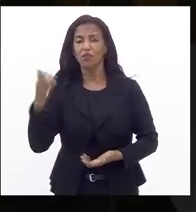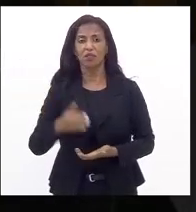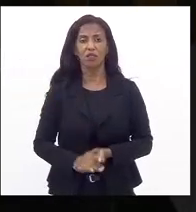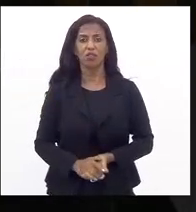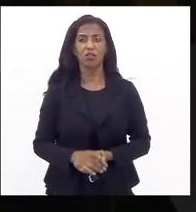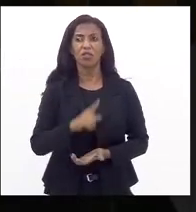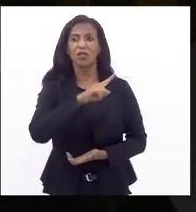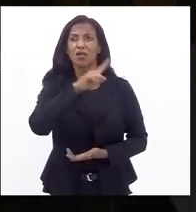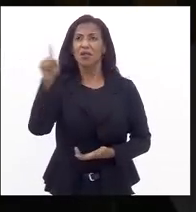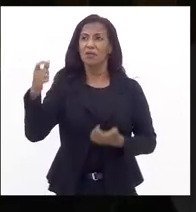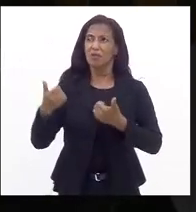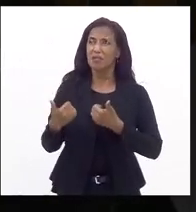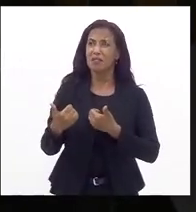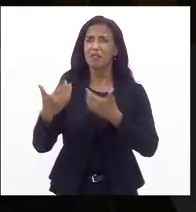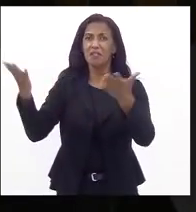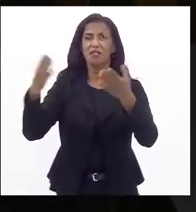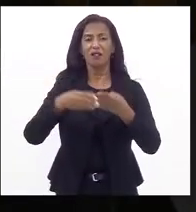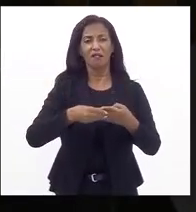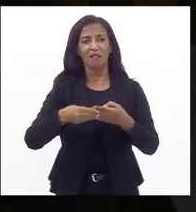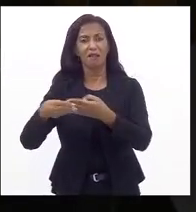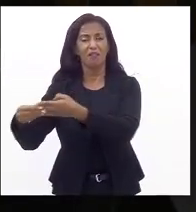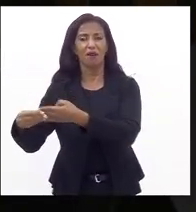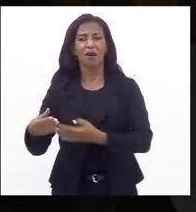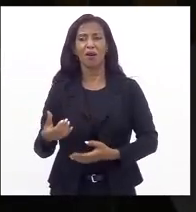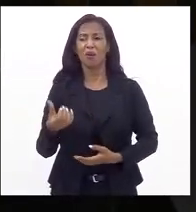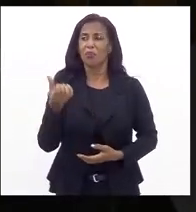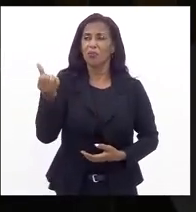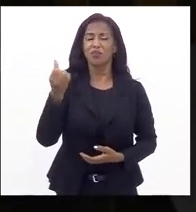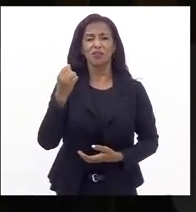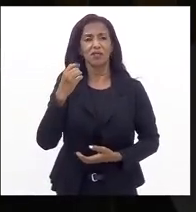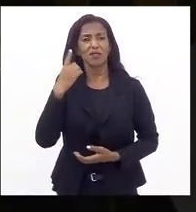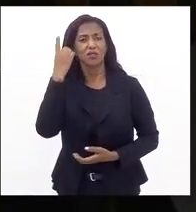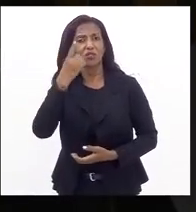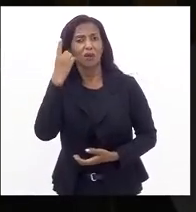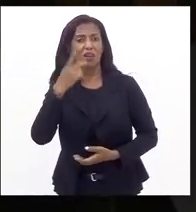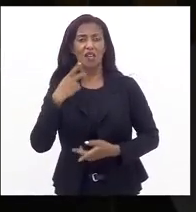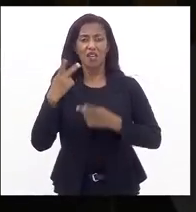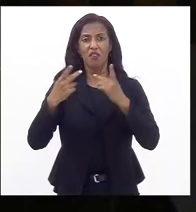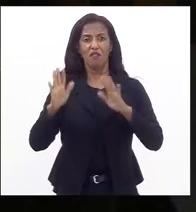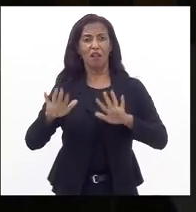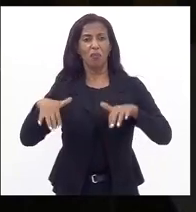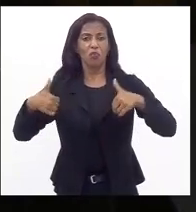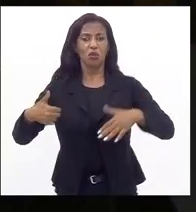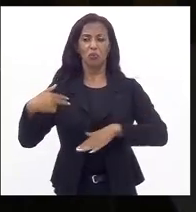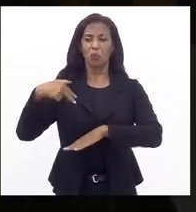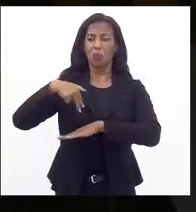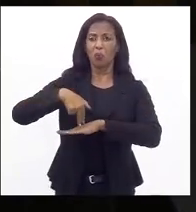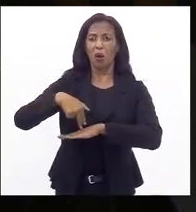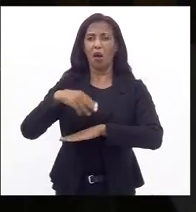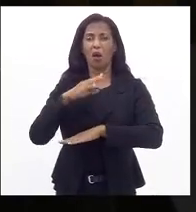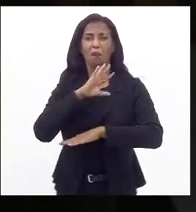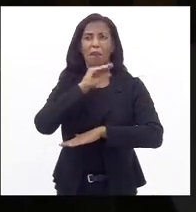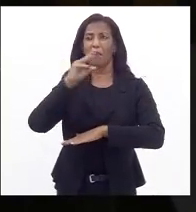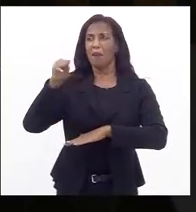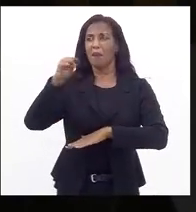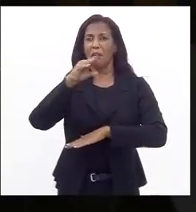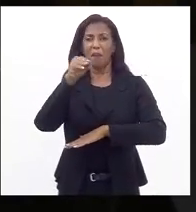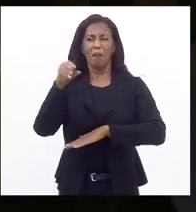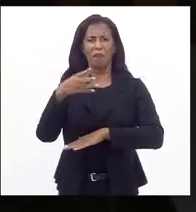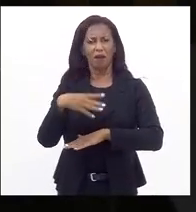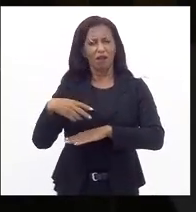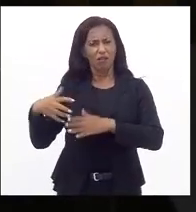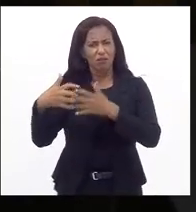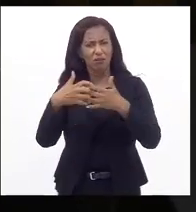e vocês se deixaram levar por meia dúzia daqueles que falam bonito em cima do nome do do caminhão de